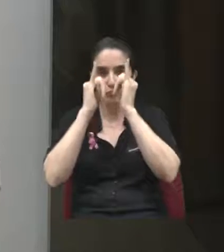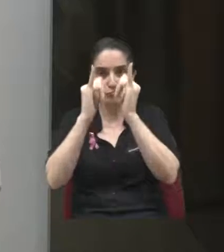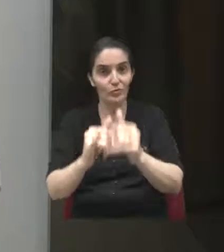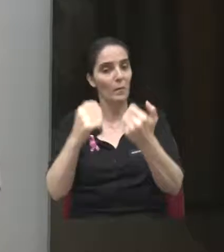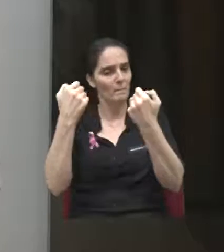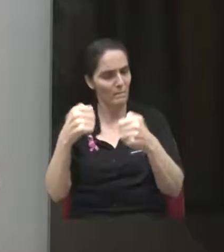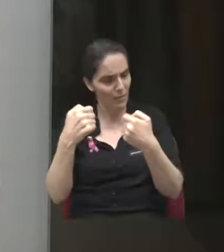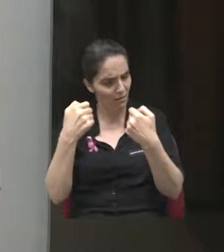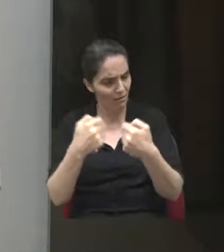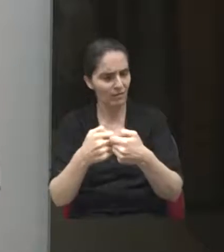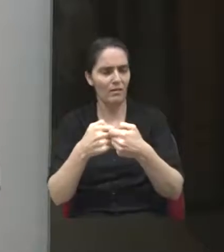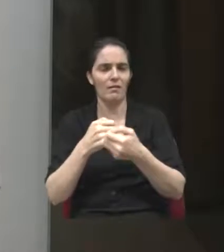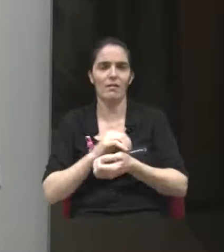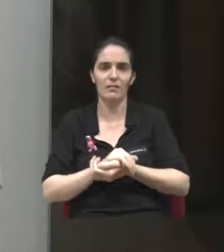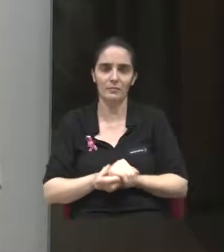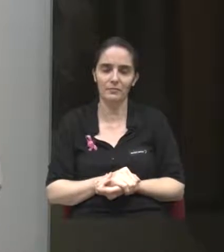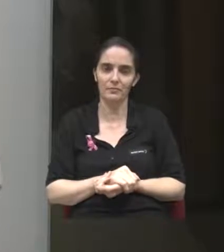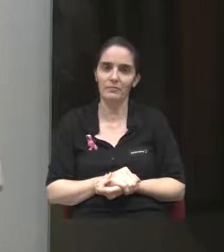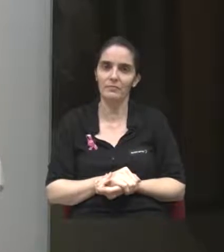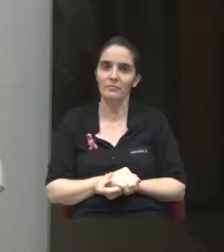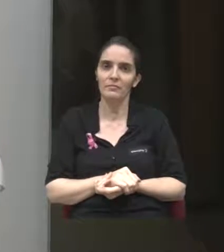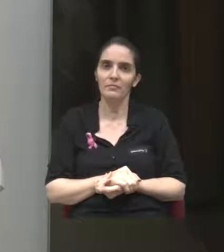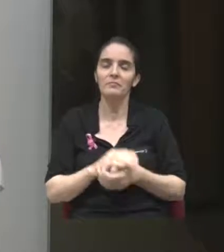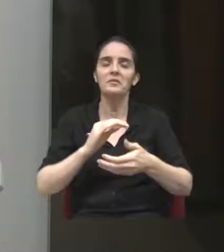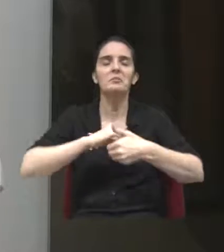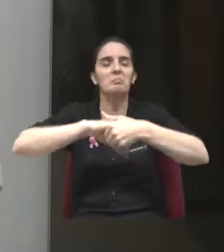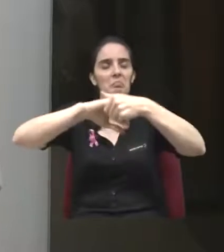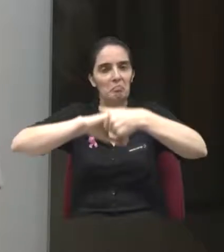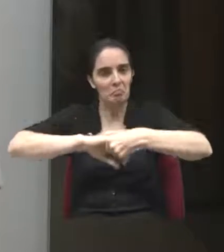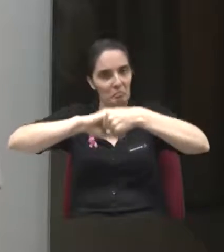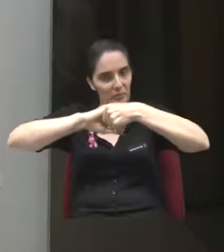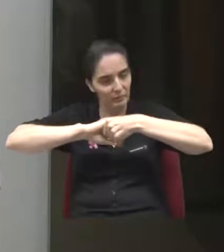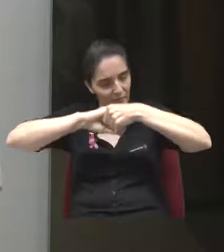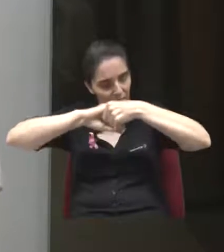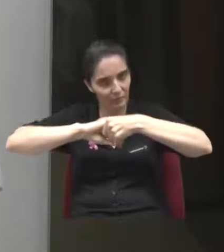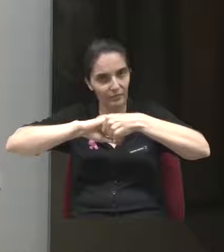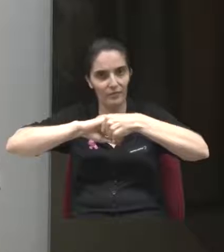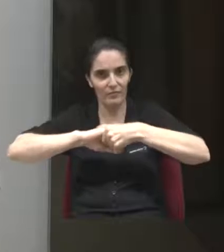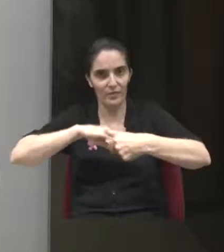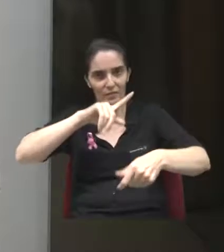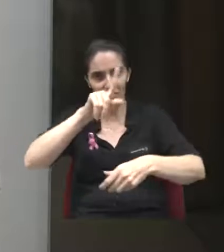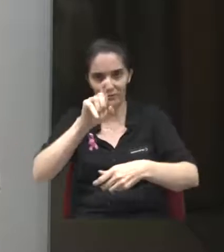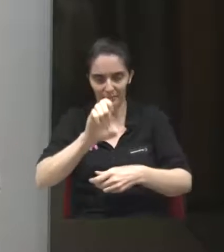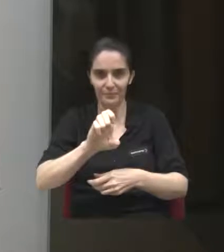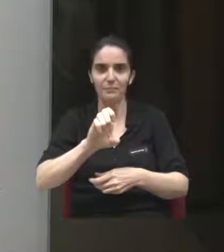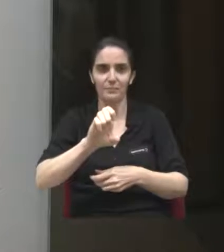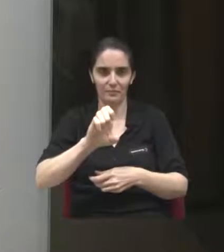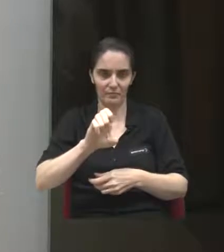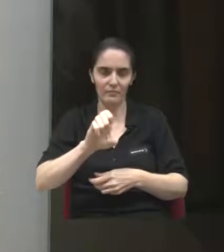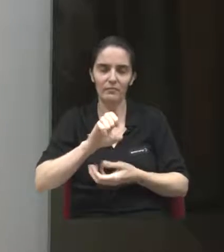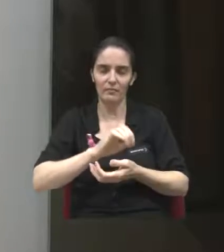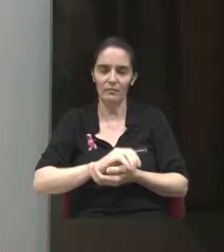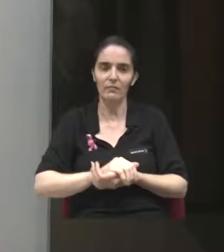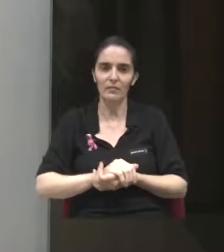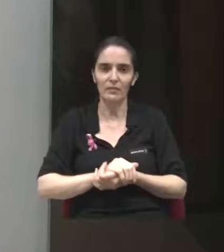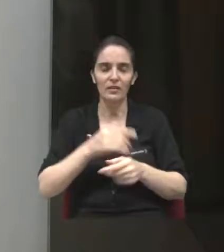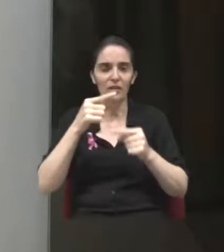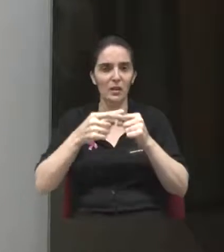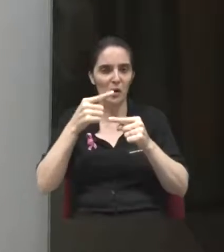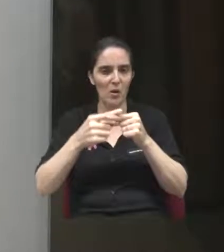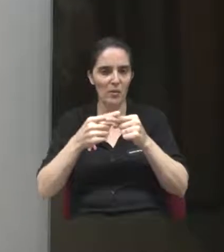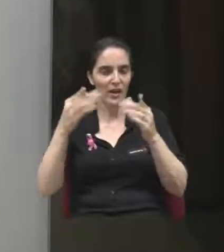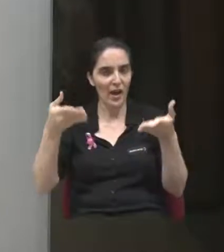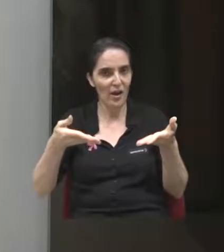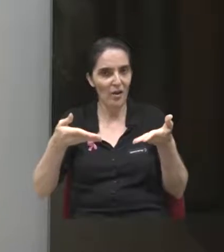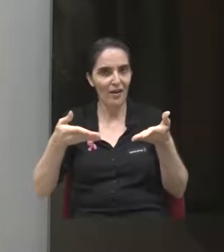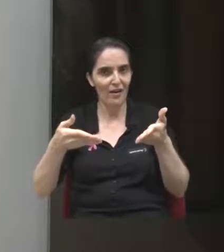Então, aqui, dou parabéns ao vereador Zé da Mix, que faz essa propositura, e tenho